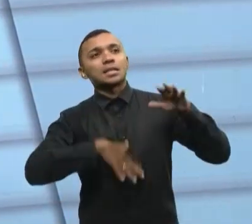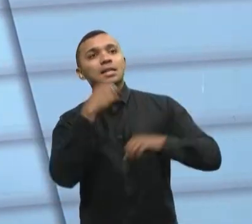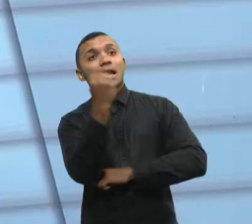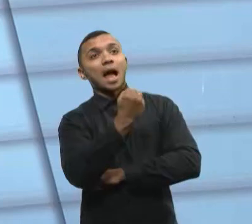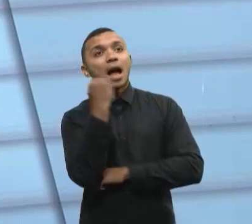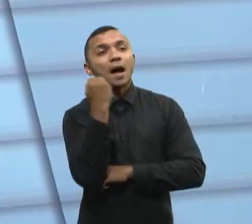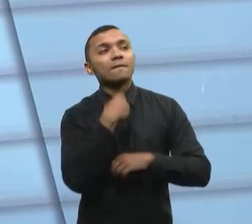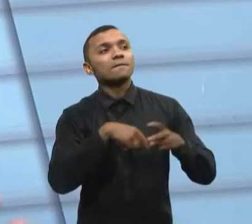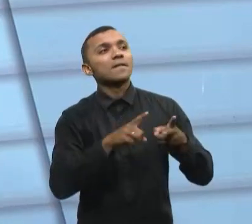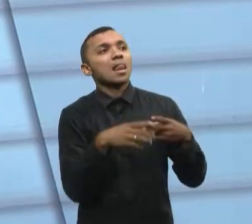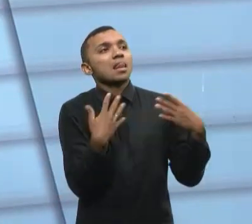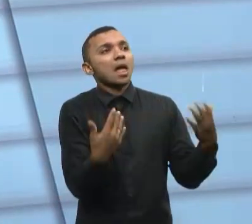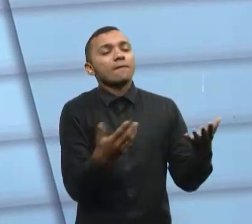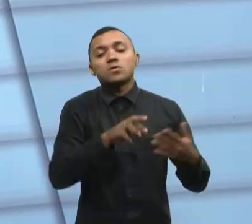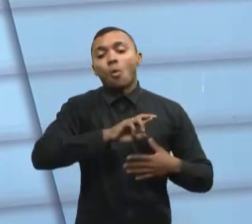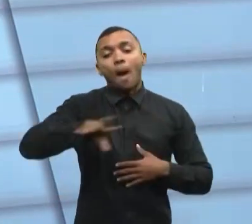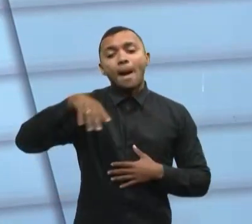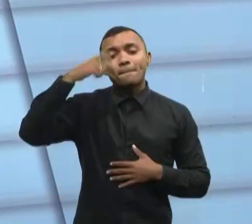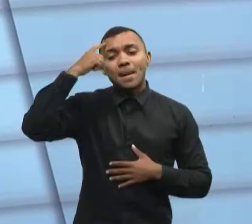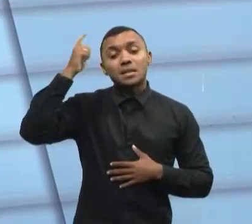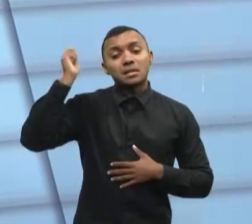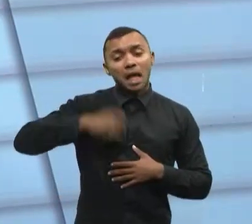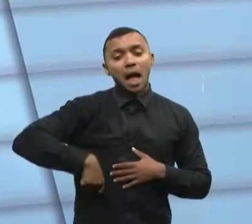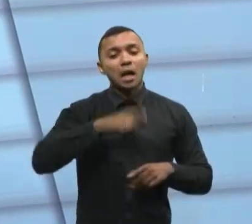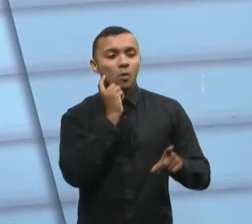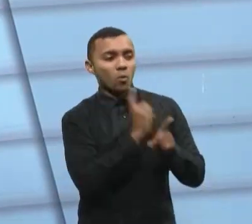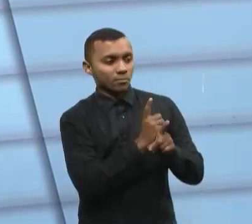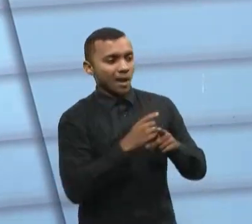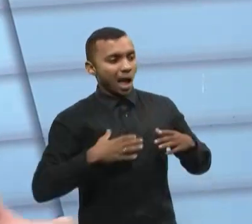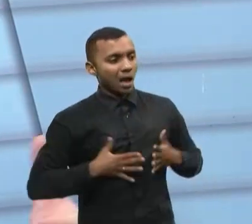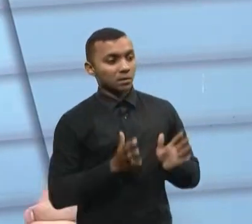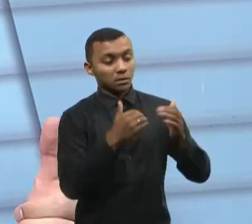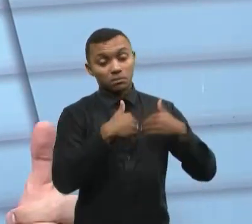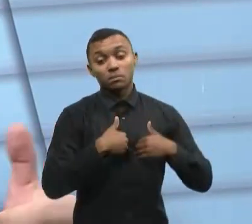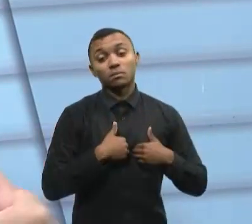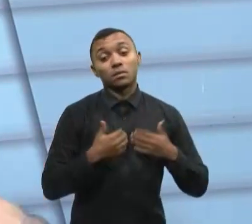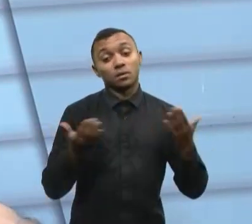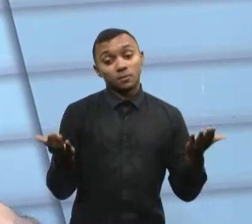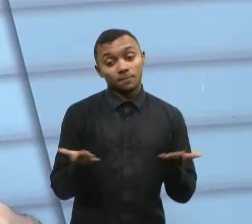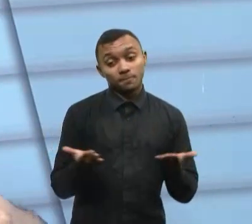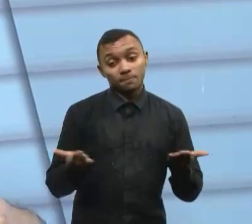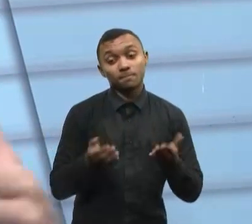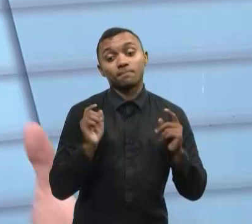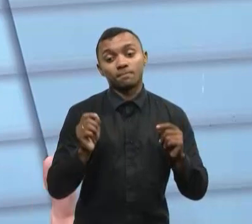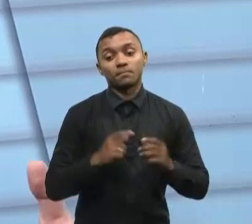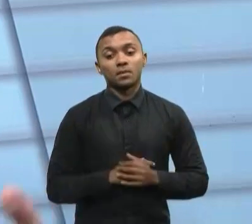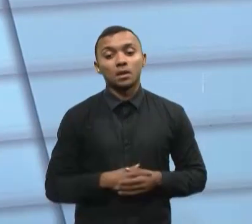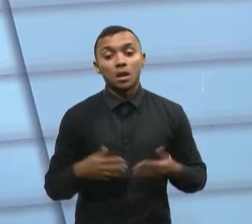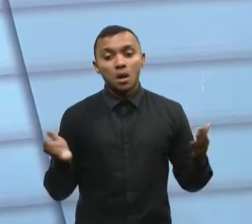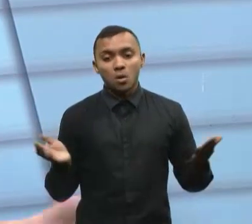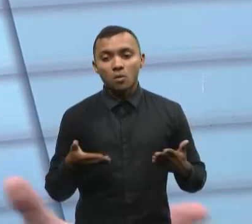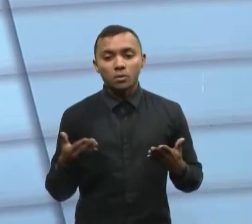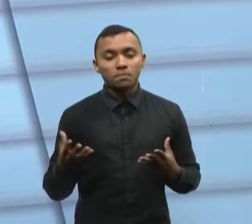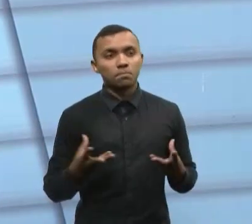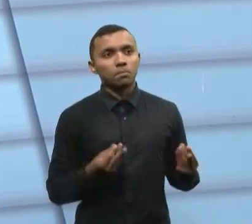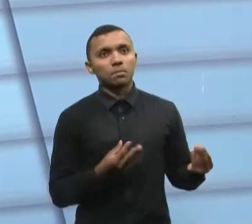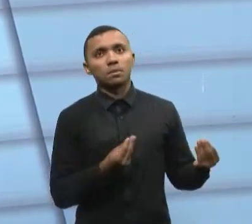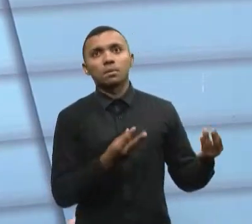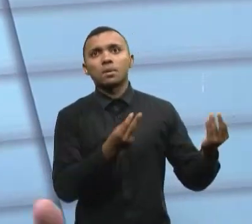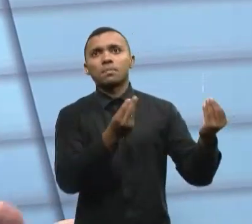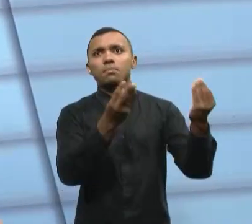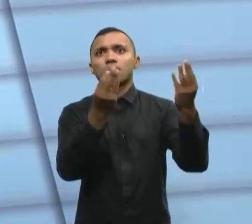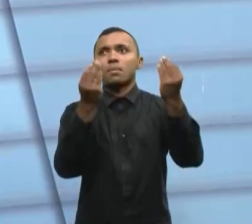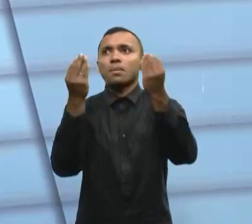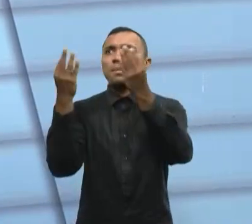leves, a gente muitas vezes nem pensava na possibilidade do diagnóstico. Só que hoje em dia a gente vê que muitos casos, né, como